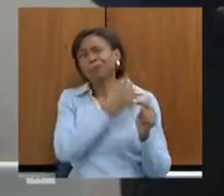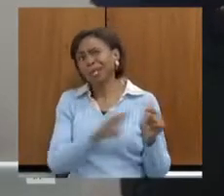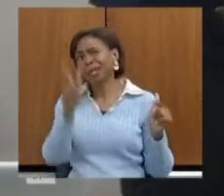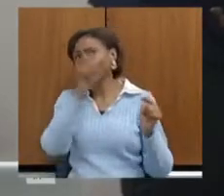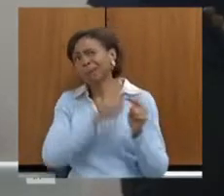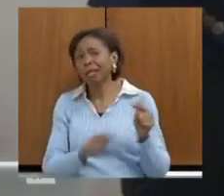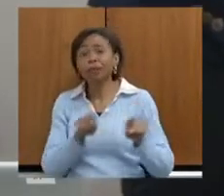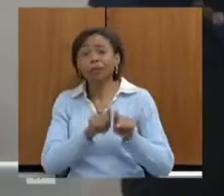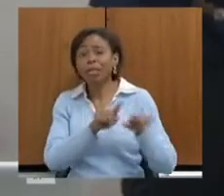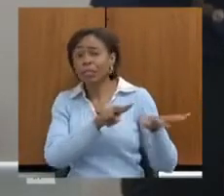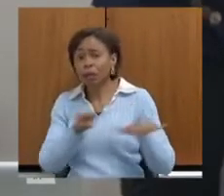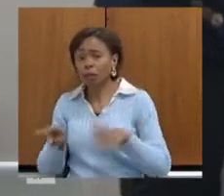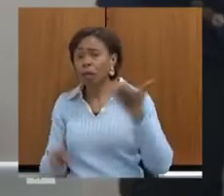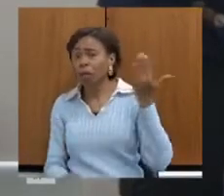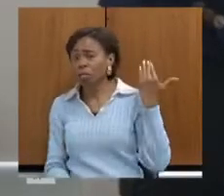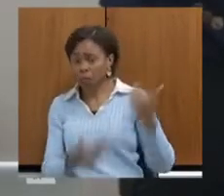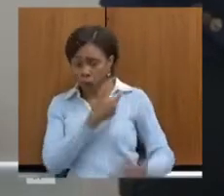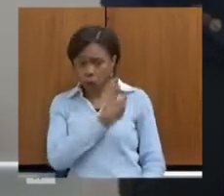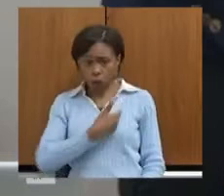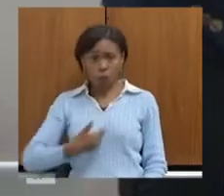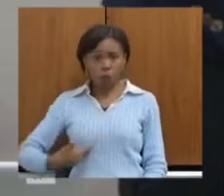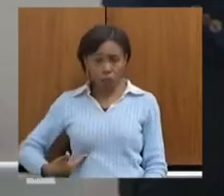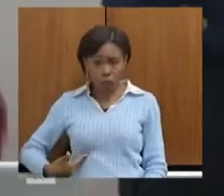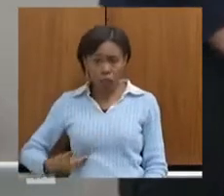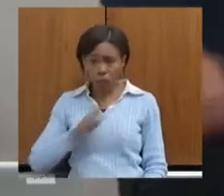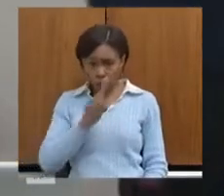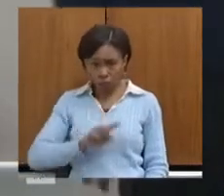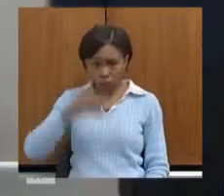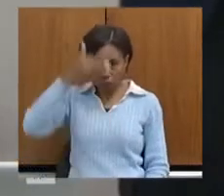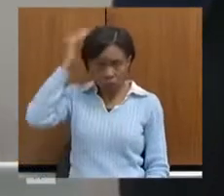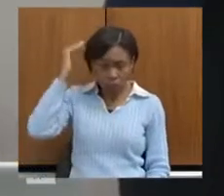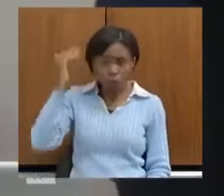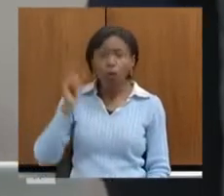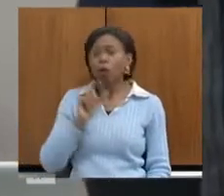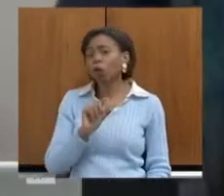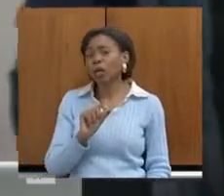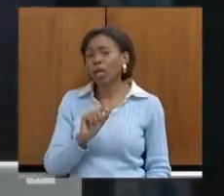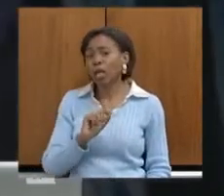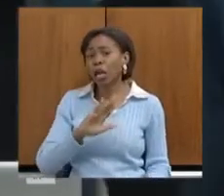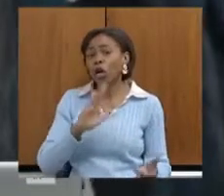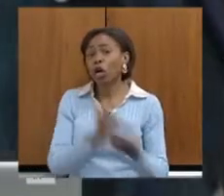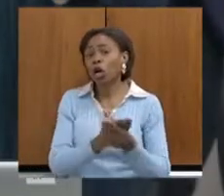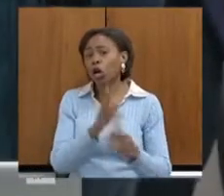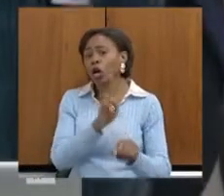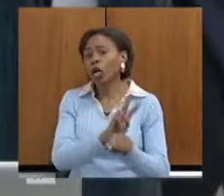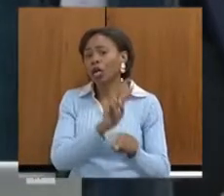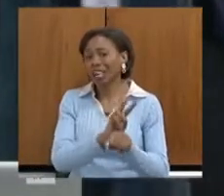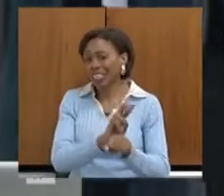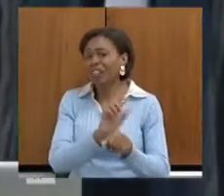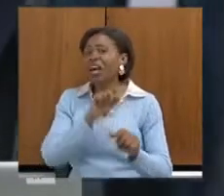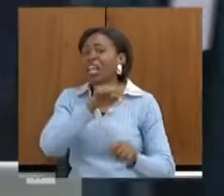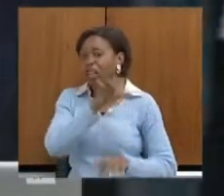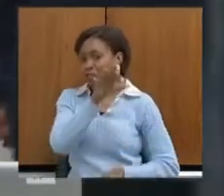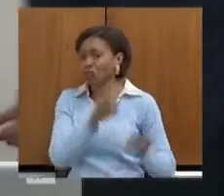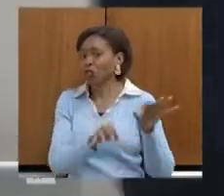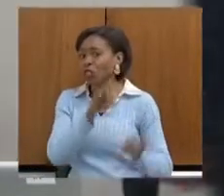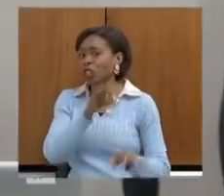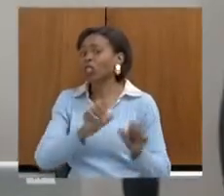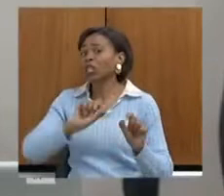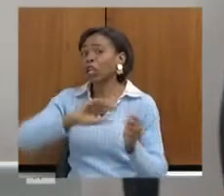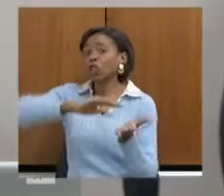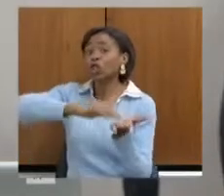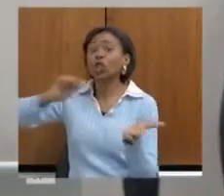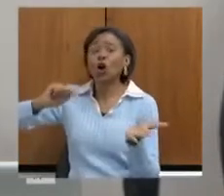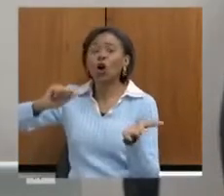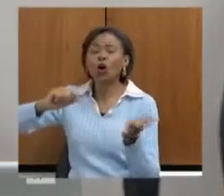passada o governador teve retirado no judiciário liminarmente o direito de receber o reajuste do piso